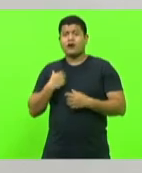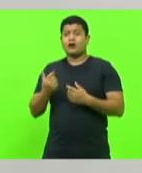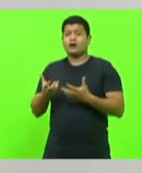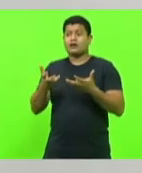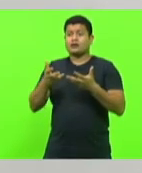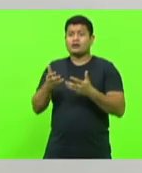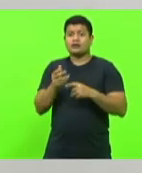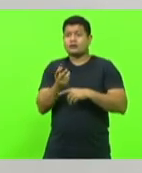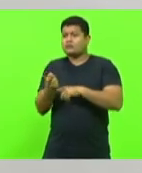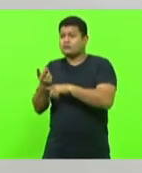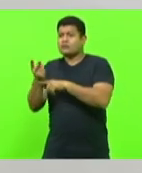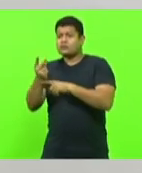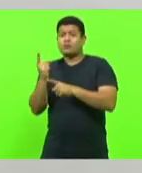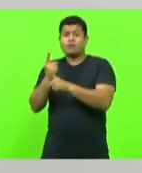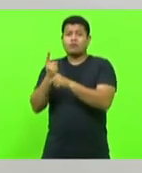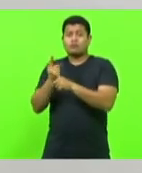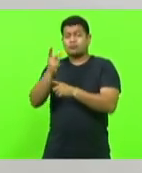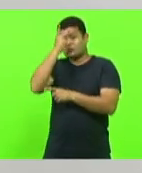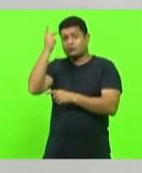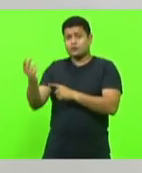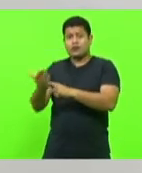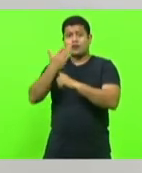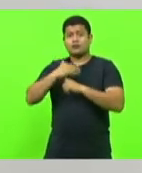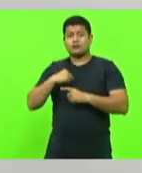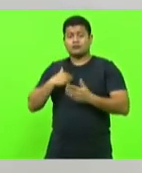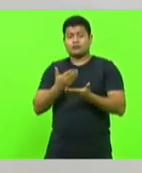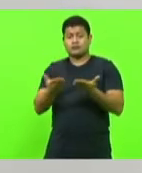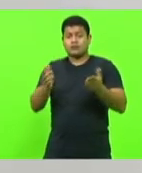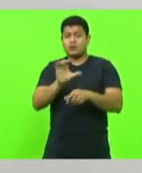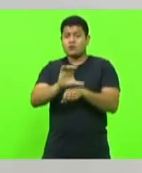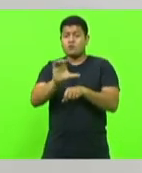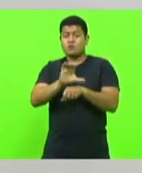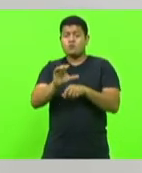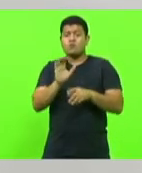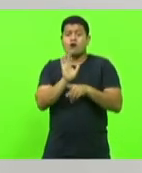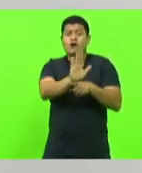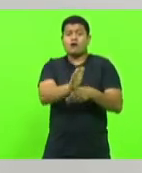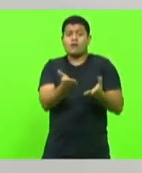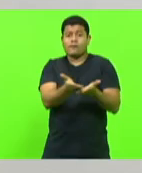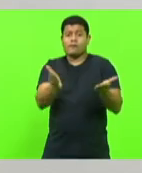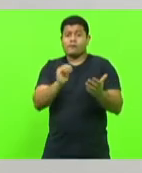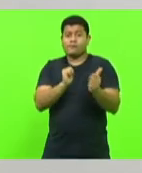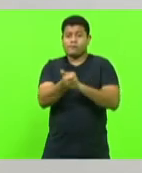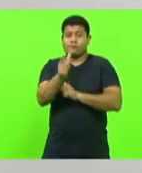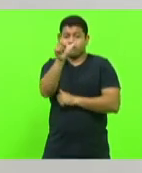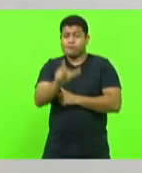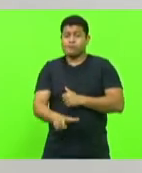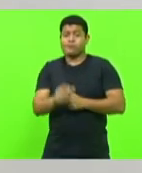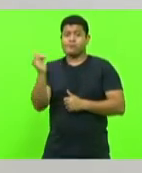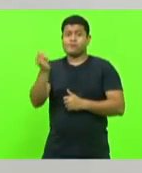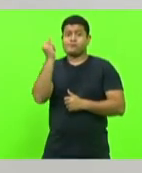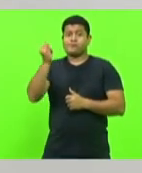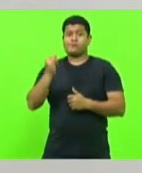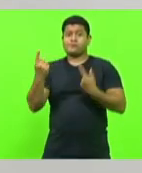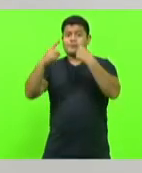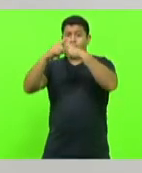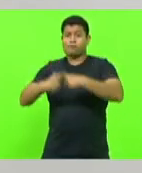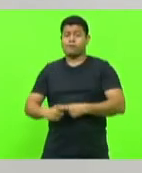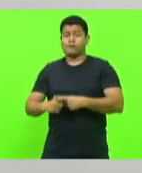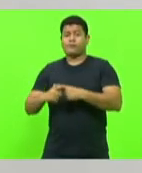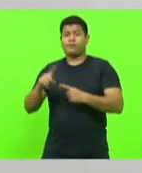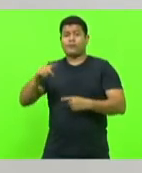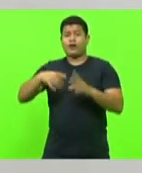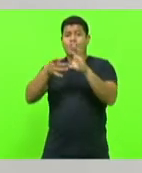seus filhos viajarem, se capacitarem, estarem preparados para essa importante competição, que é a Olimpíada